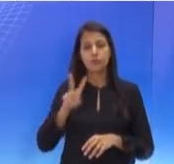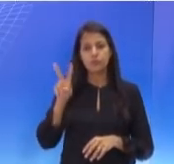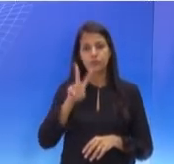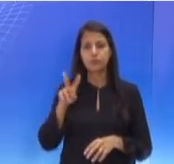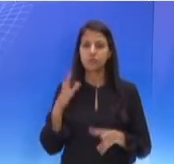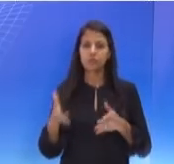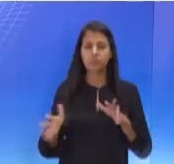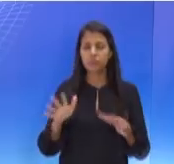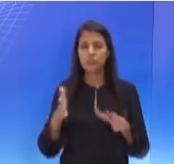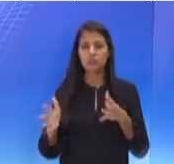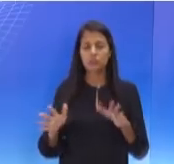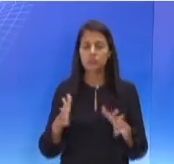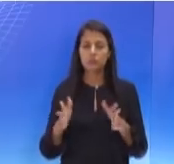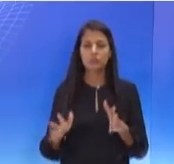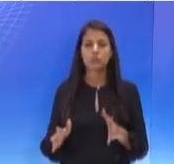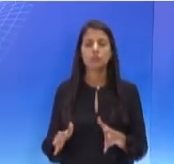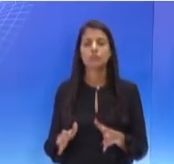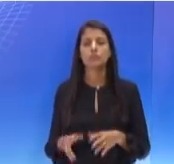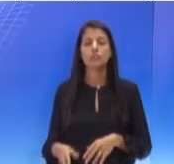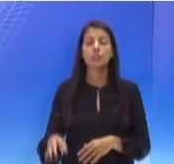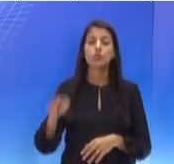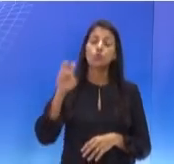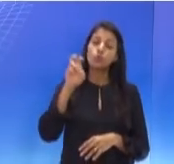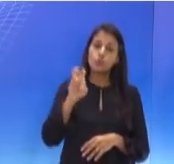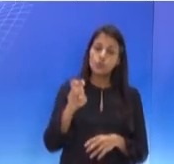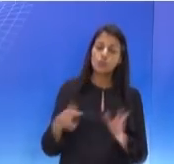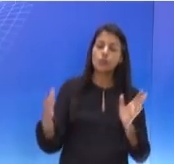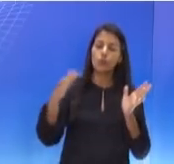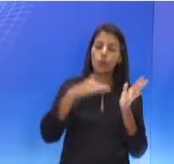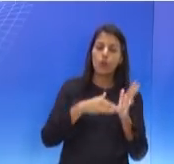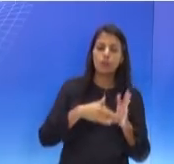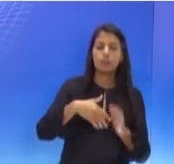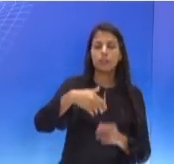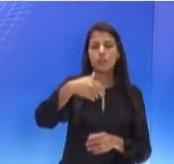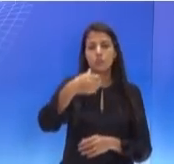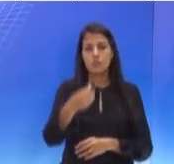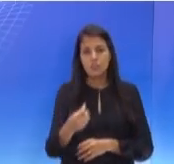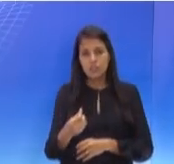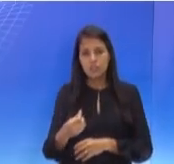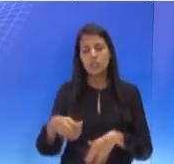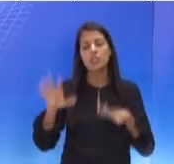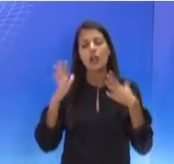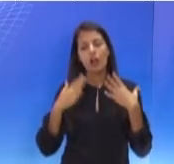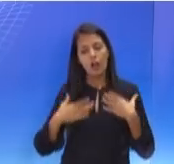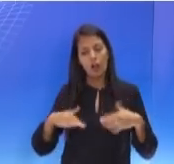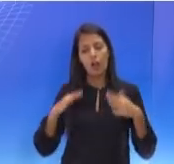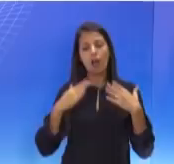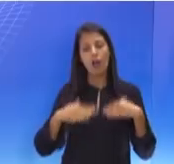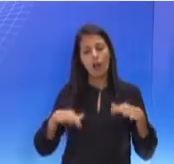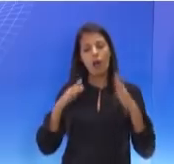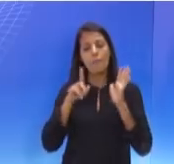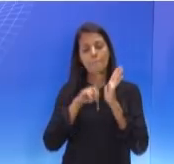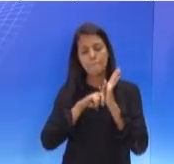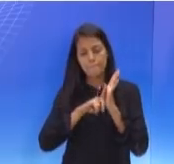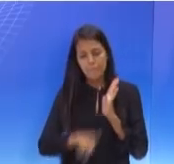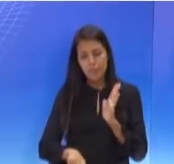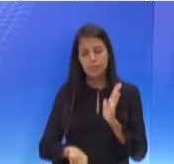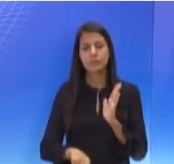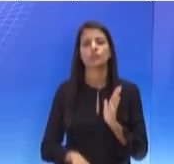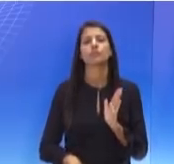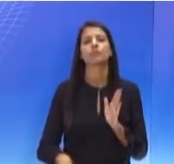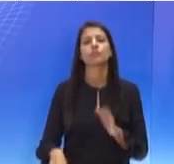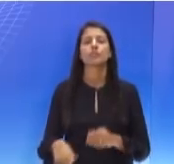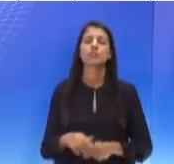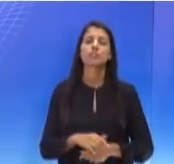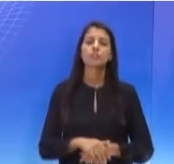a velocidade. Do 5 até o 6, ele diminuiu a velocidade até chegar em